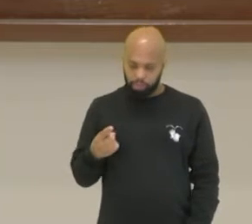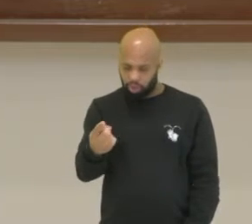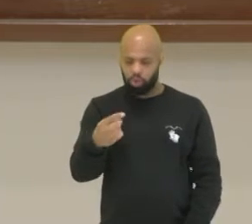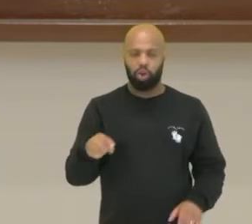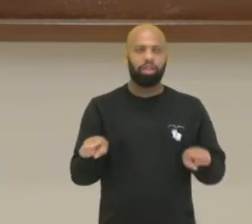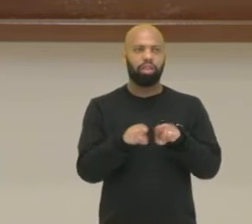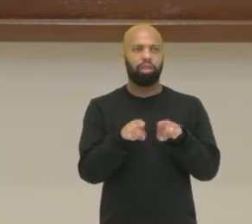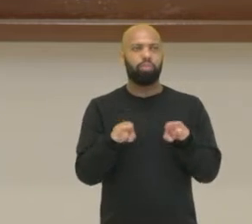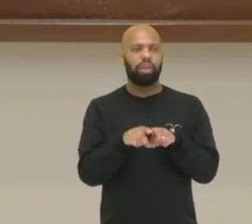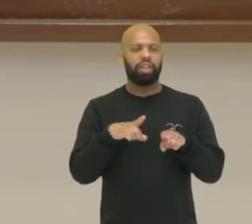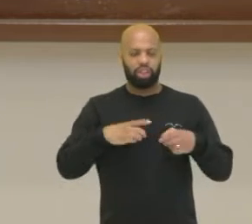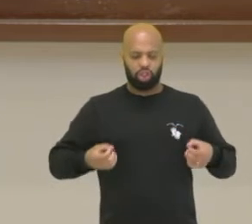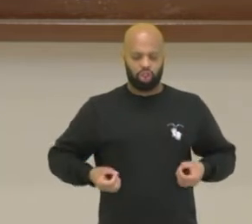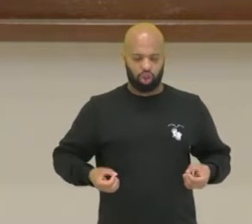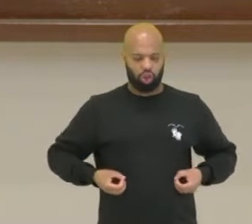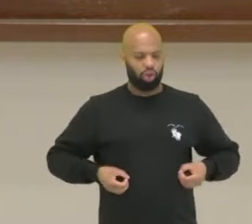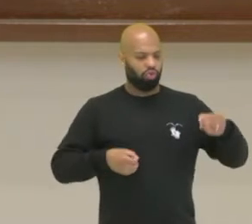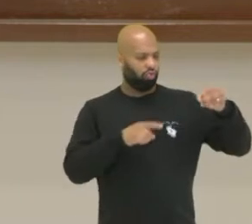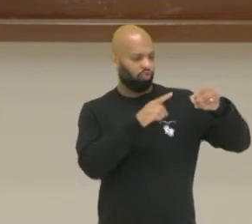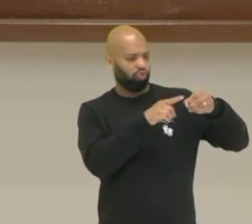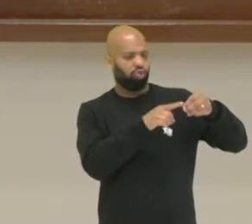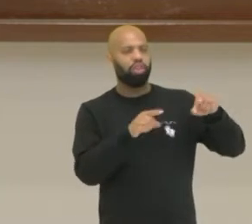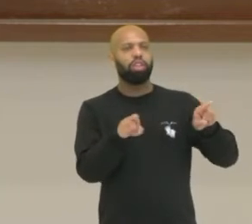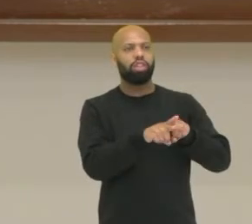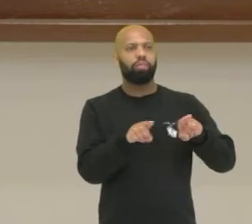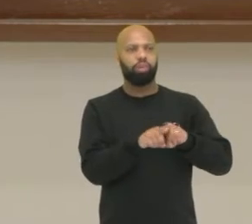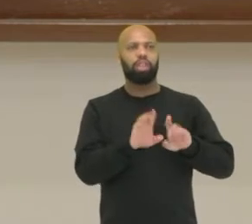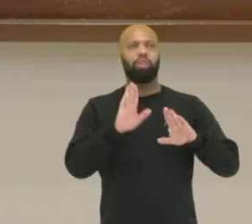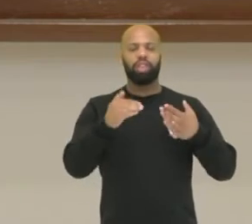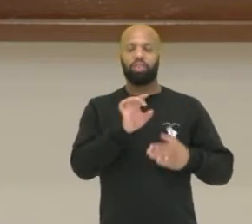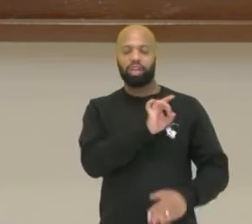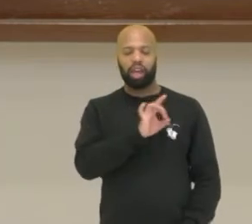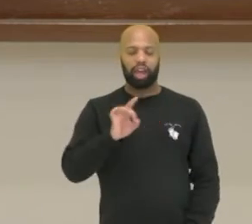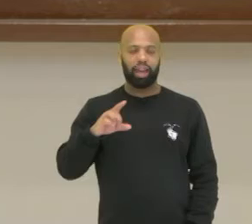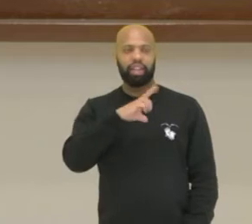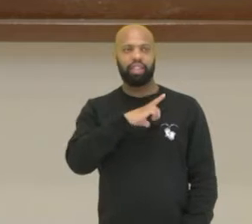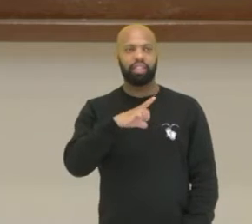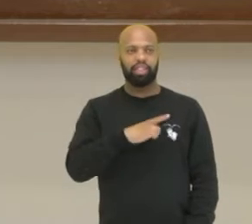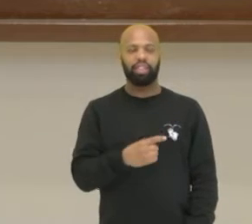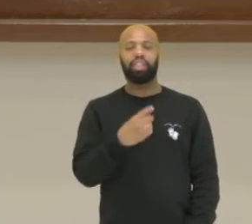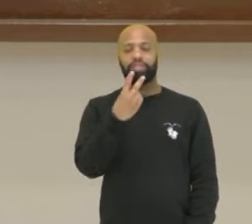óvulos, nós aprendemos que cada um deles possui